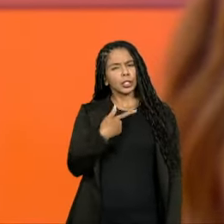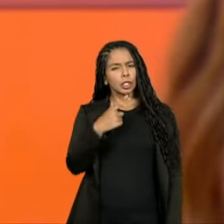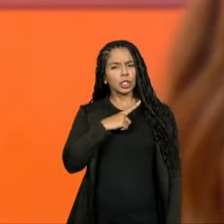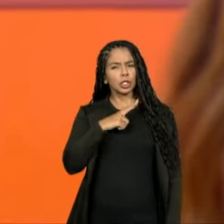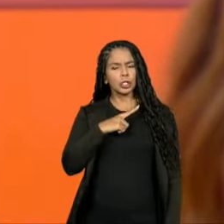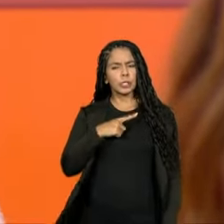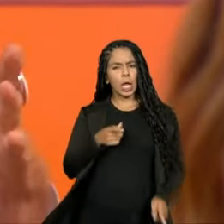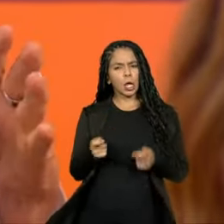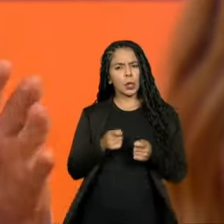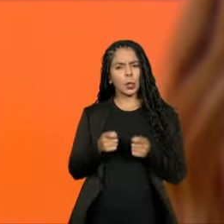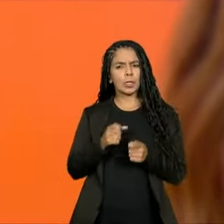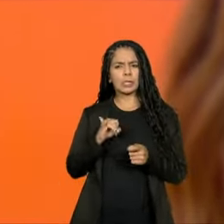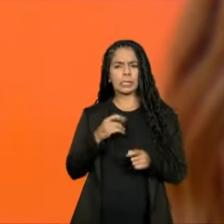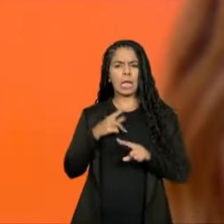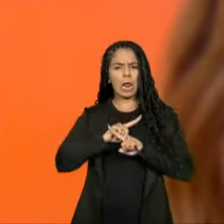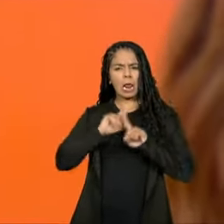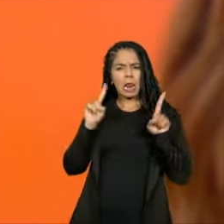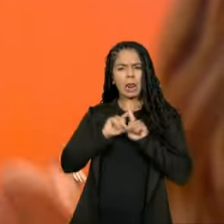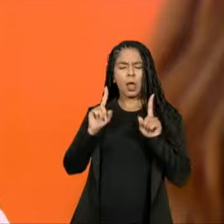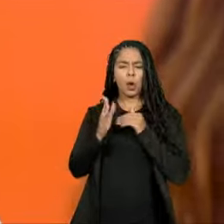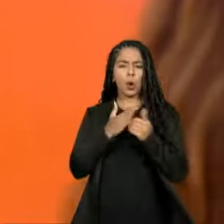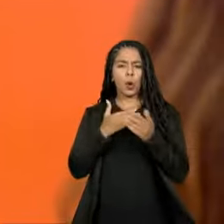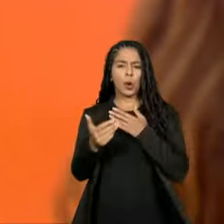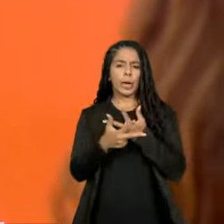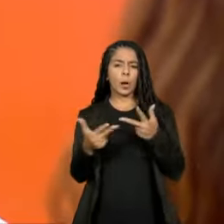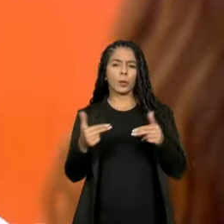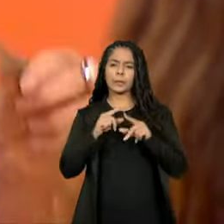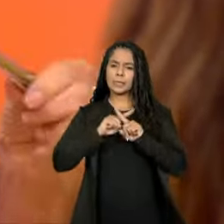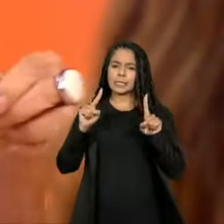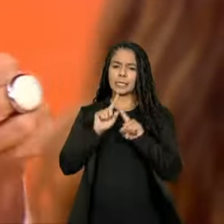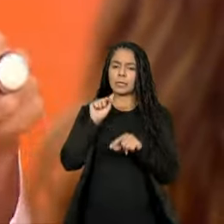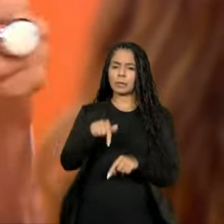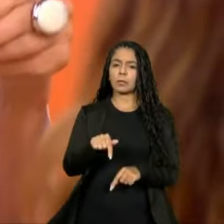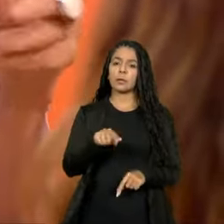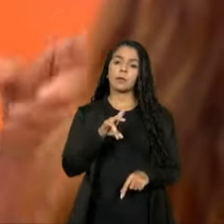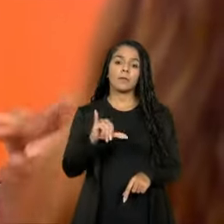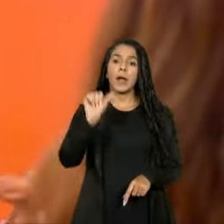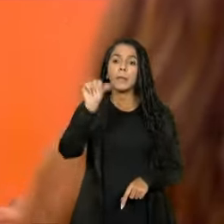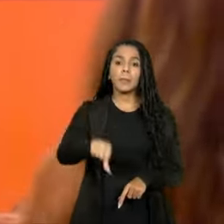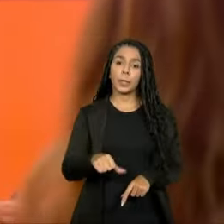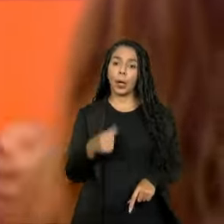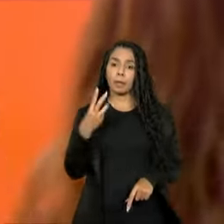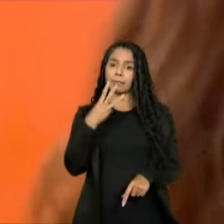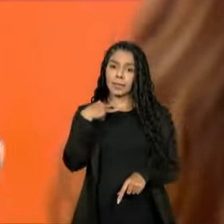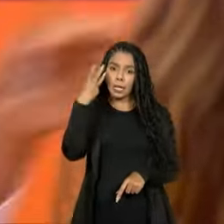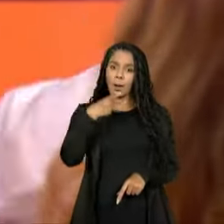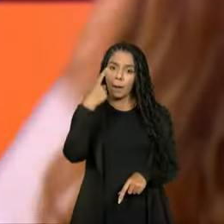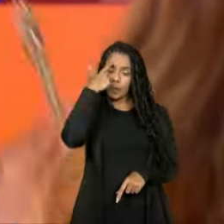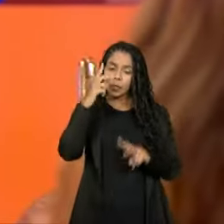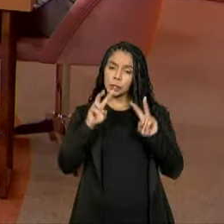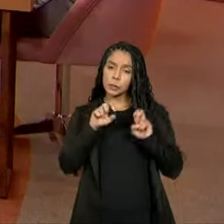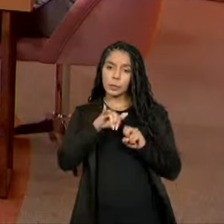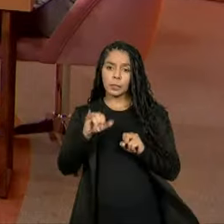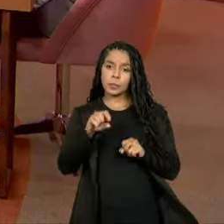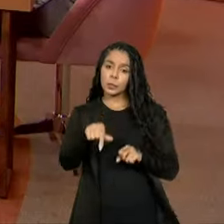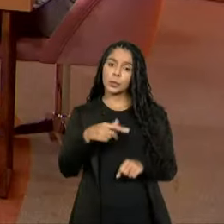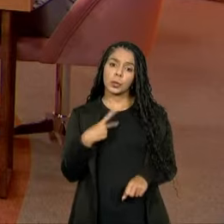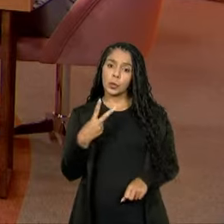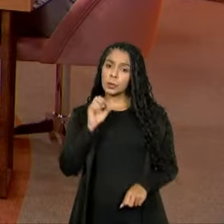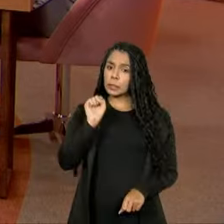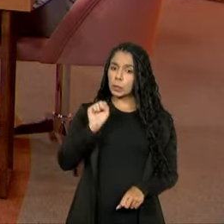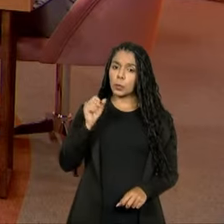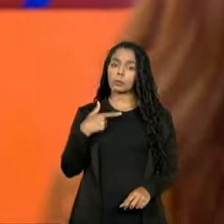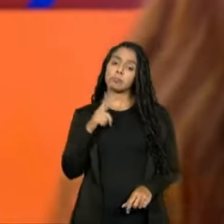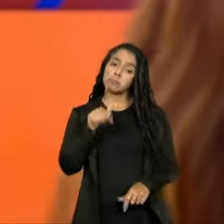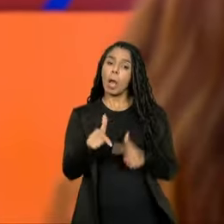Se a gente começa a reclamar, porque qualquer coisa que você reclama disso aqui fica pior, você fica 3 horas pensando nisso em vez de 2 segundos. Ah,